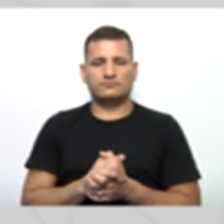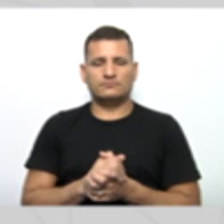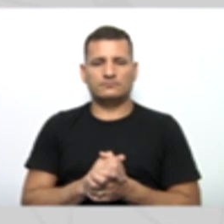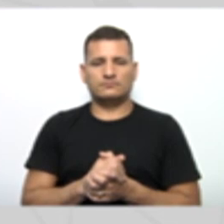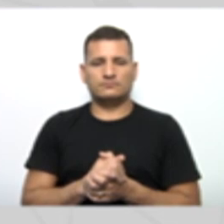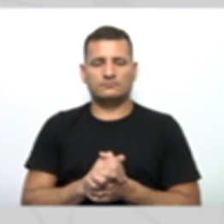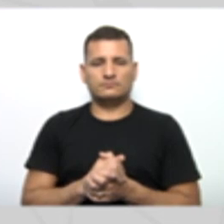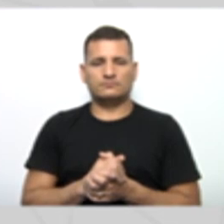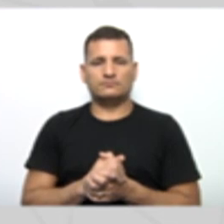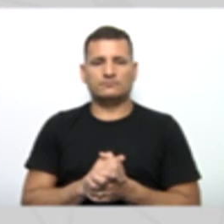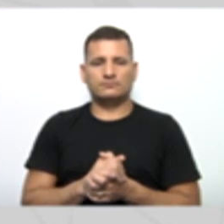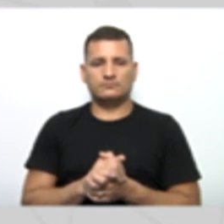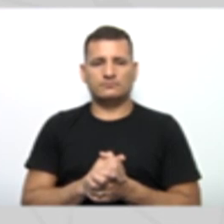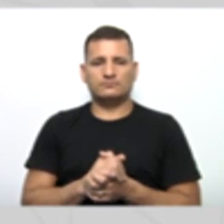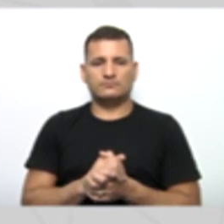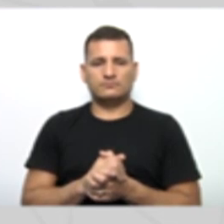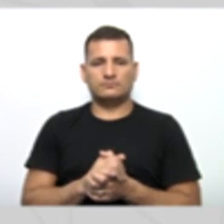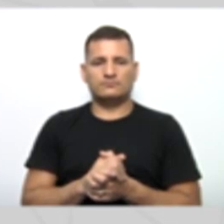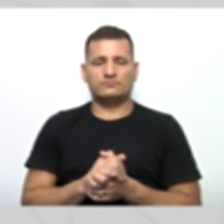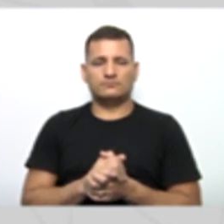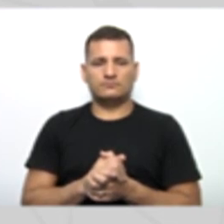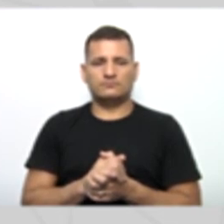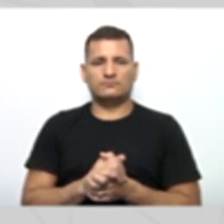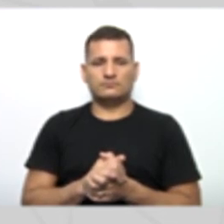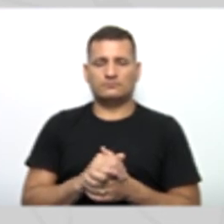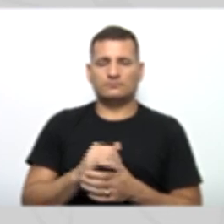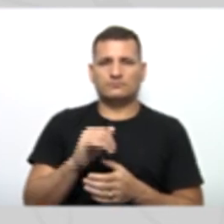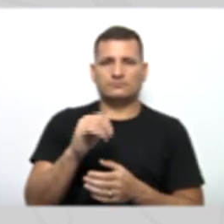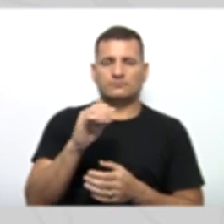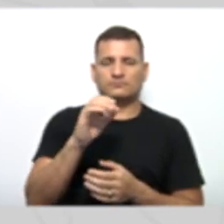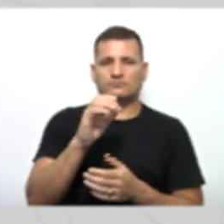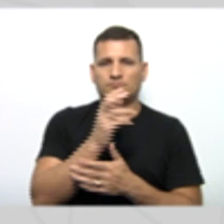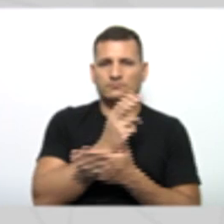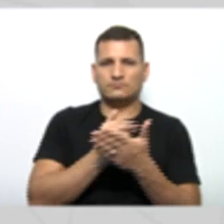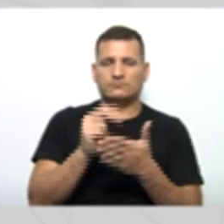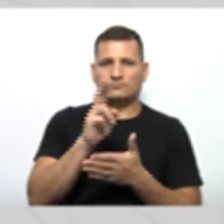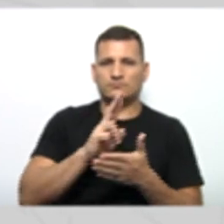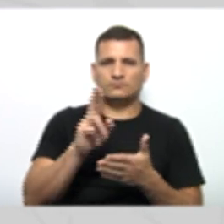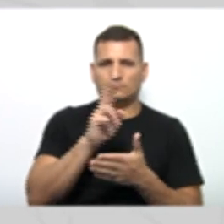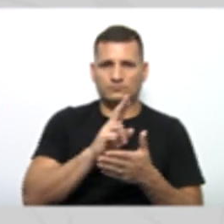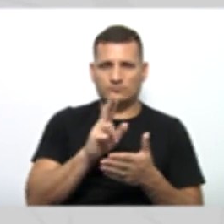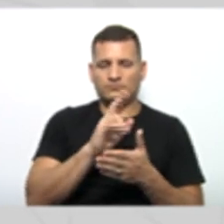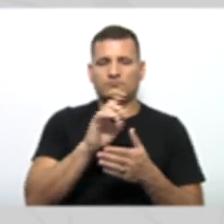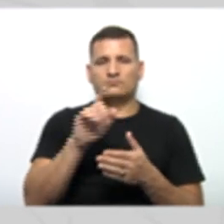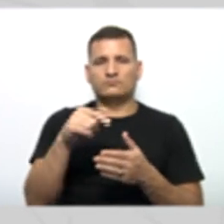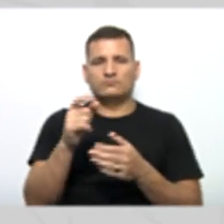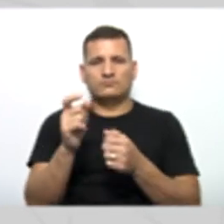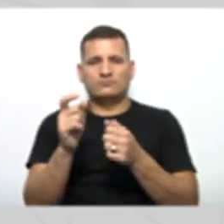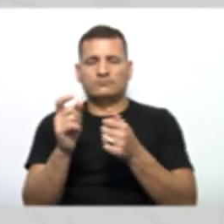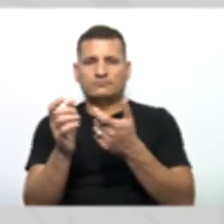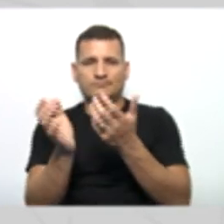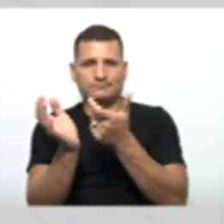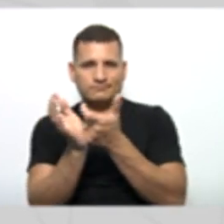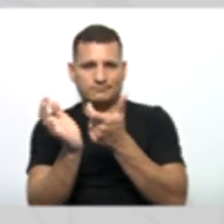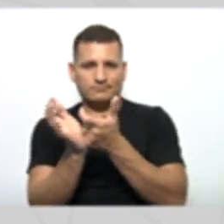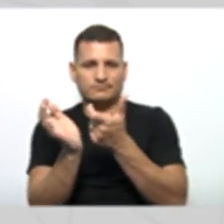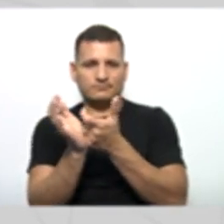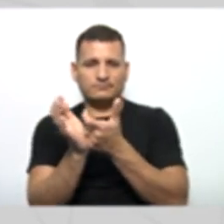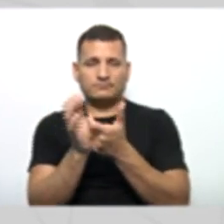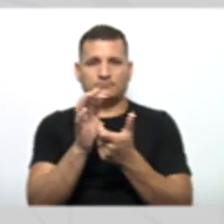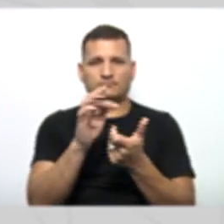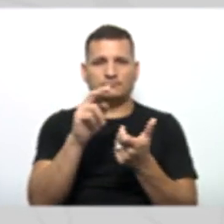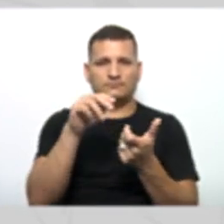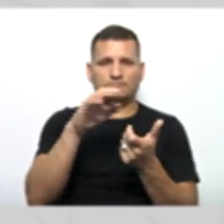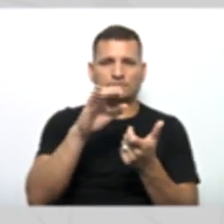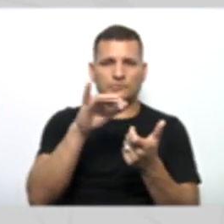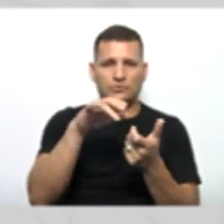caso de uso, certo? E montei esse diagrama aqui, ó, de classe, certo? Onde que eu tenho a classe funcionário, a